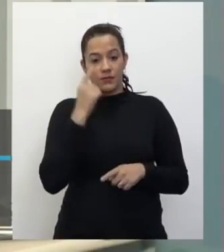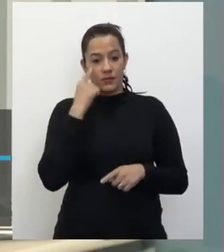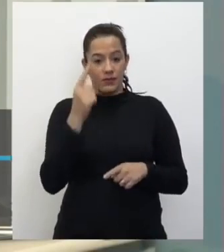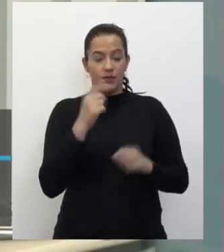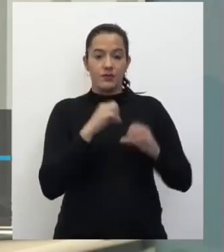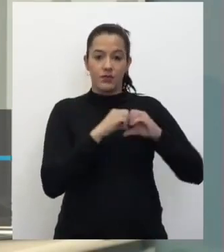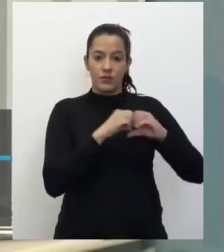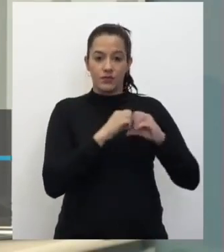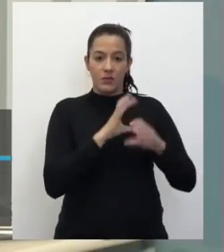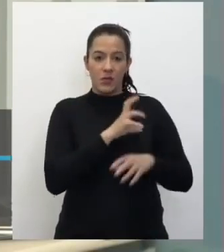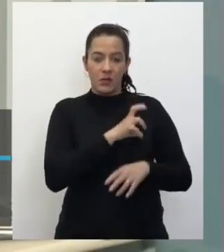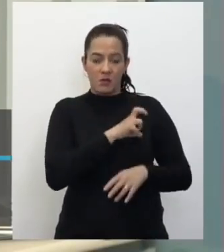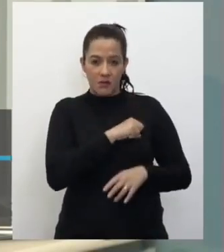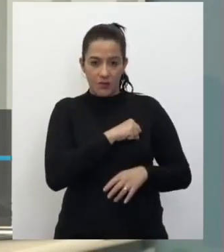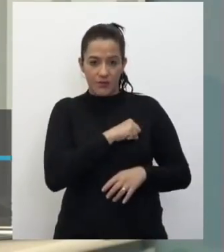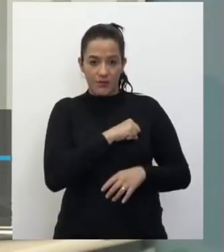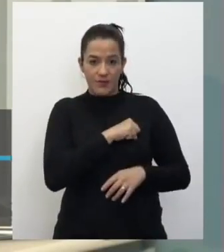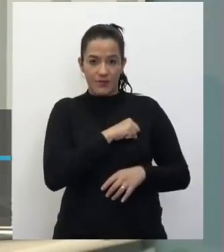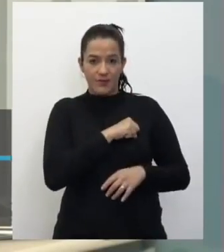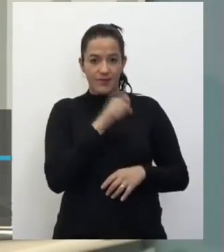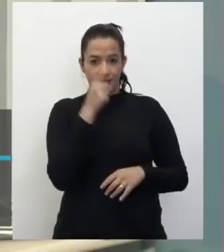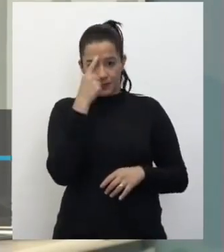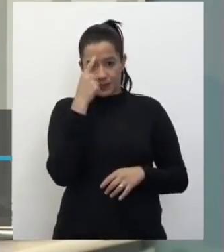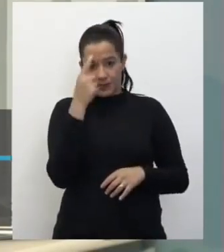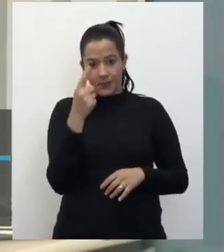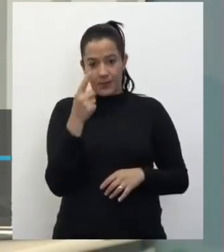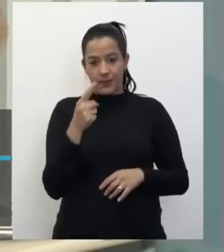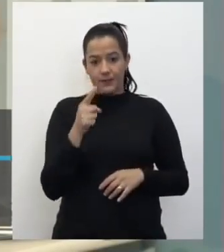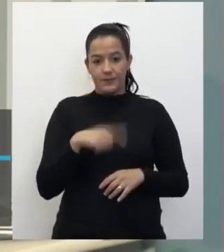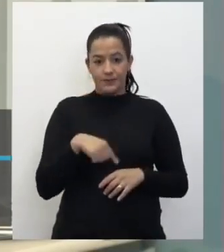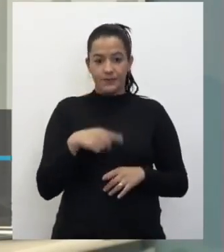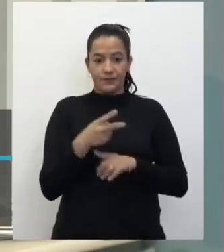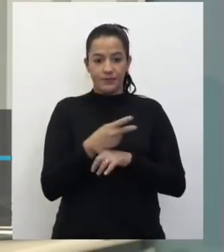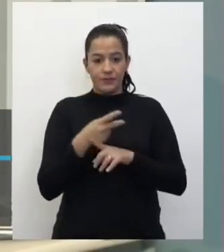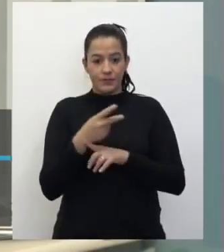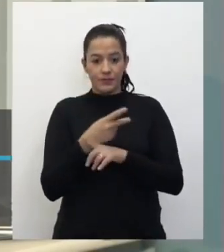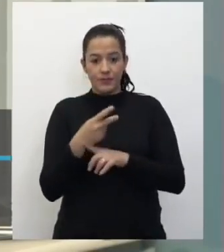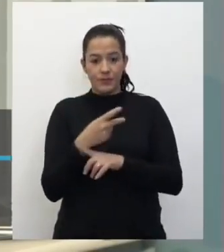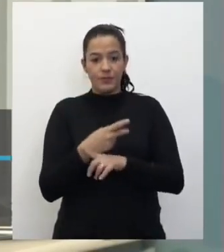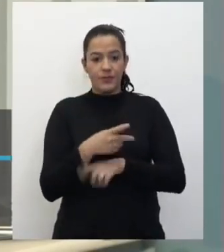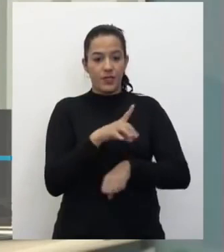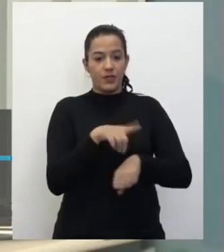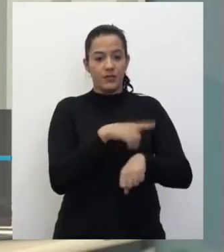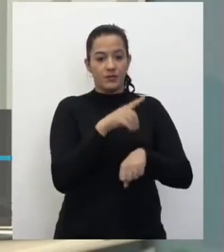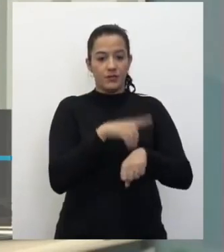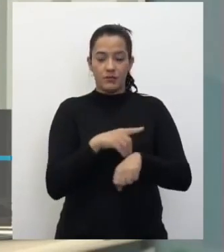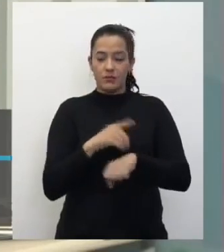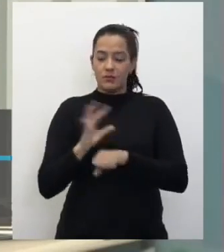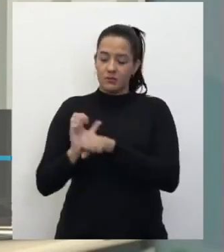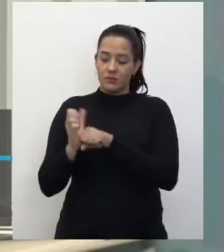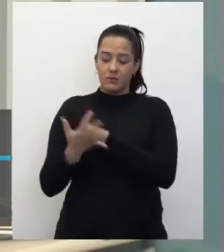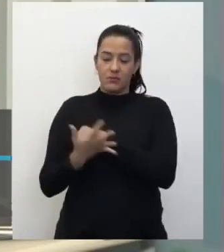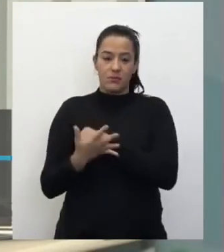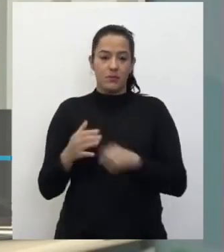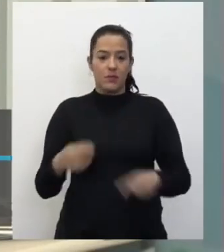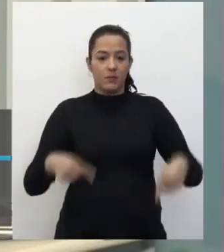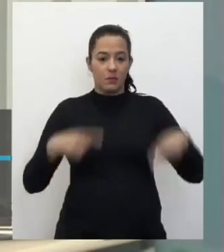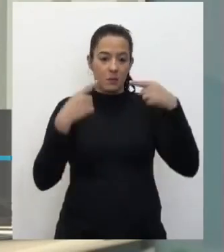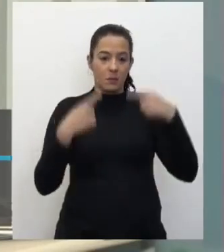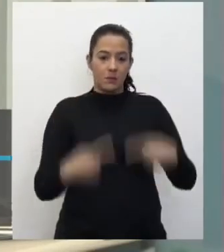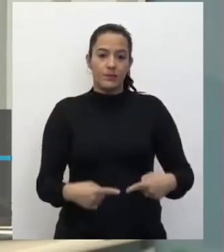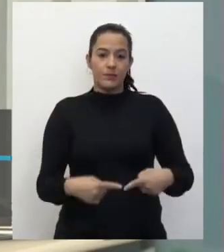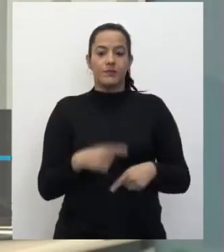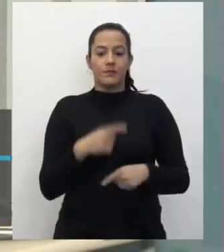amor, aquelas chip fanfic, que era o dengue encontrando a coronavírus, pá. E esse menino não fez um vídeo